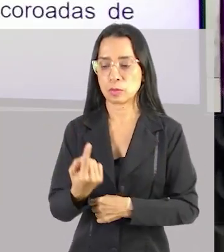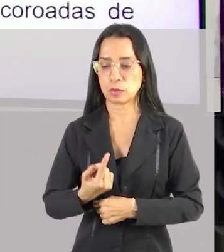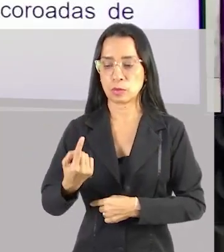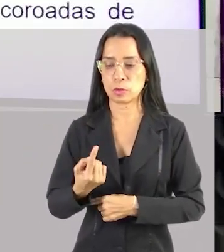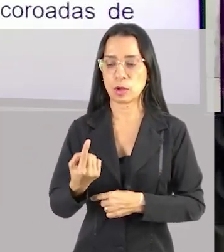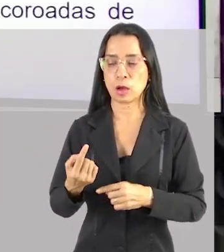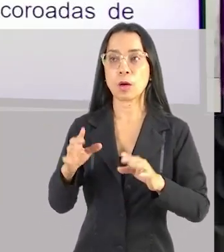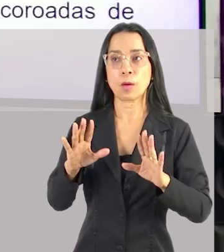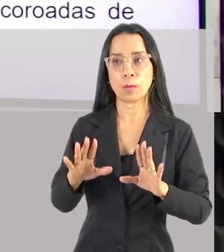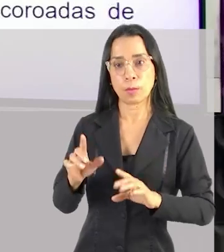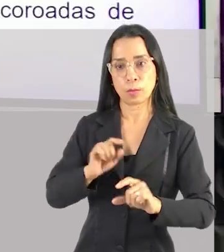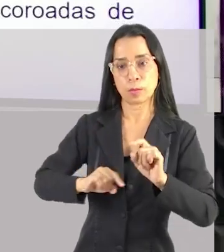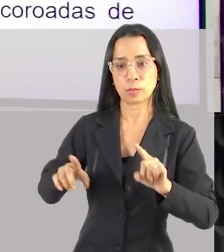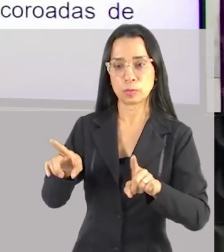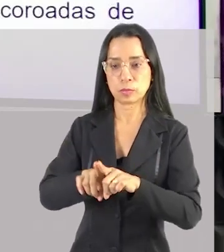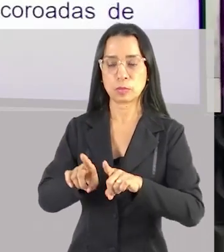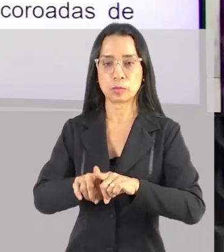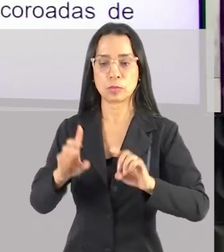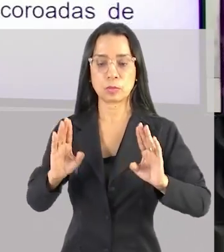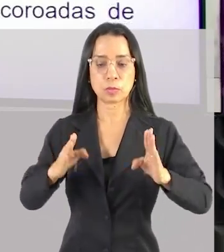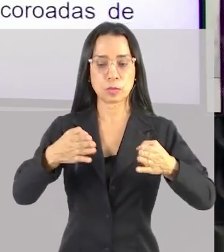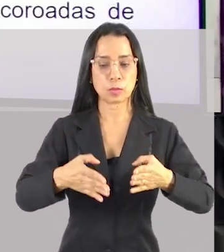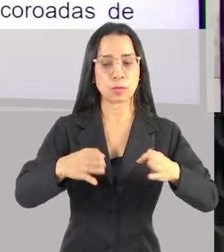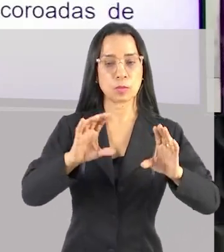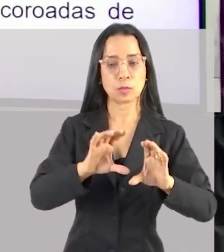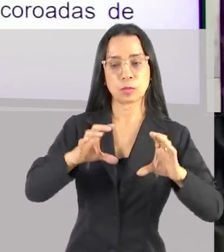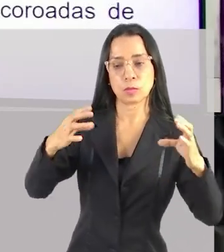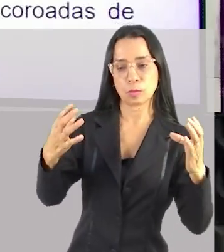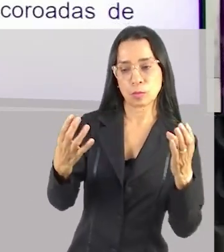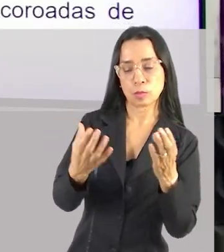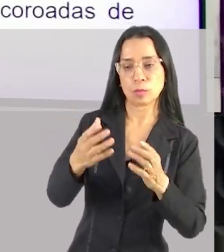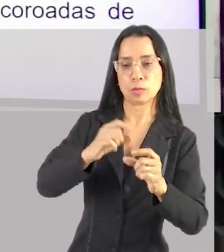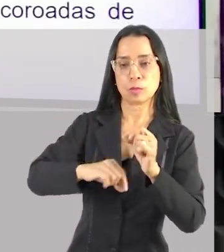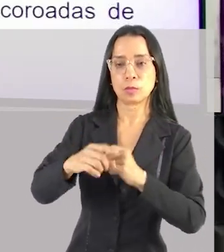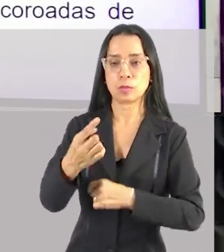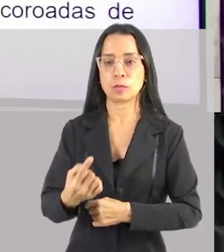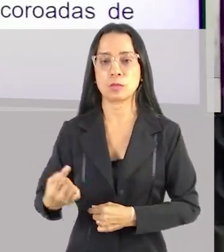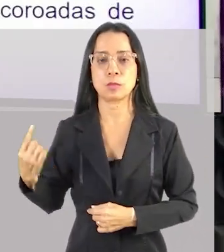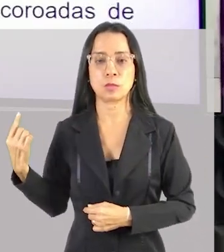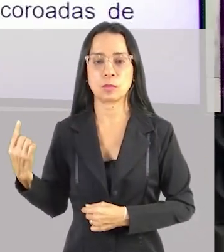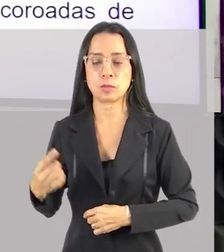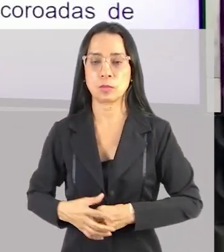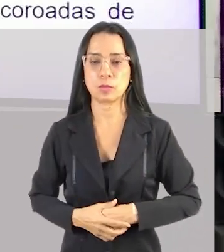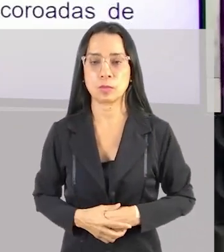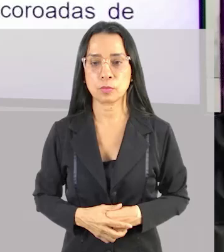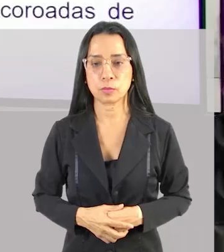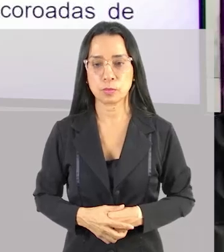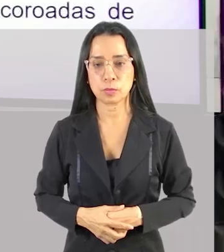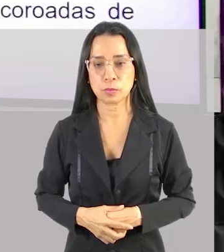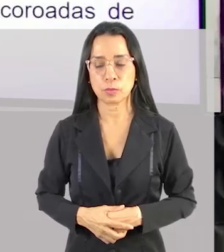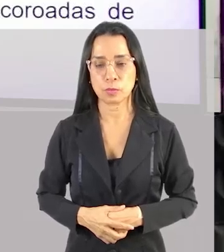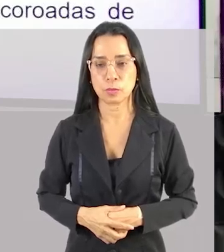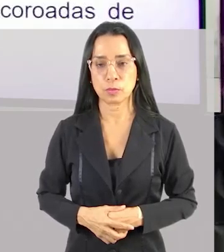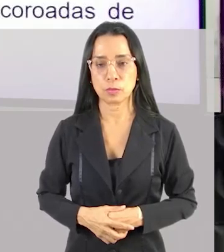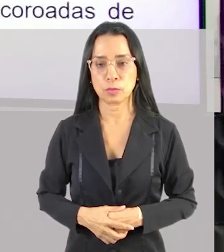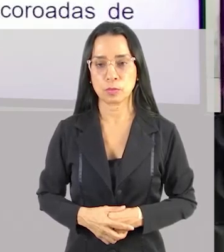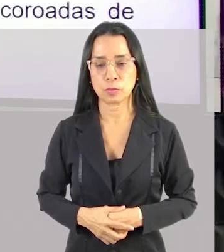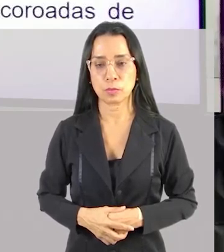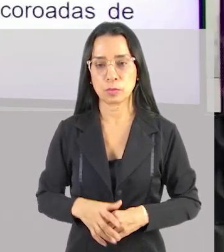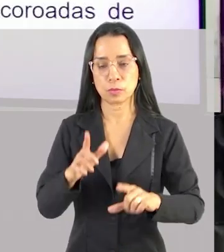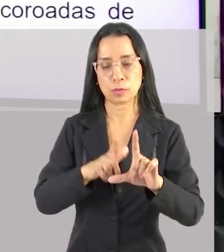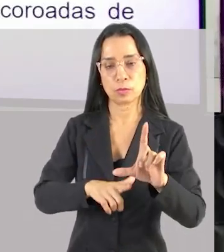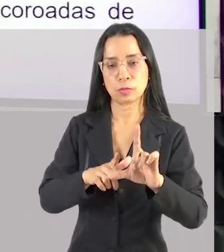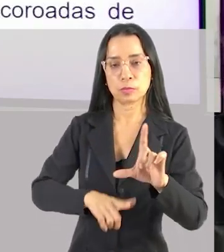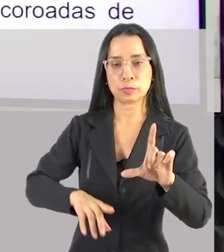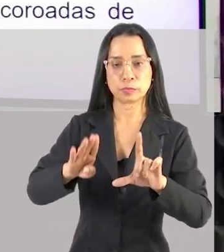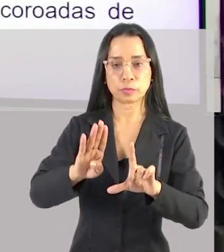individual, né, mas devem visar, né, o que se chama de eudaimonia, beleza? Que é o bem comum. Então, até agora, essa questão está bem